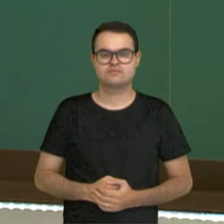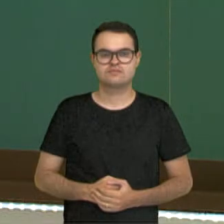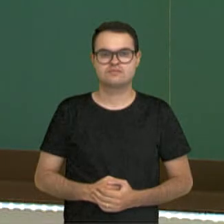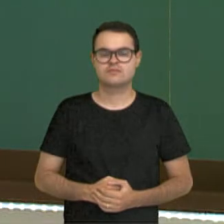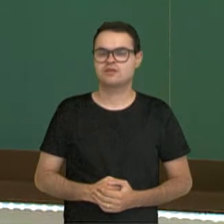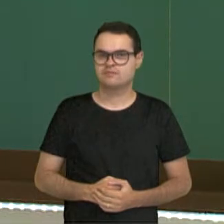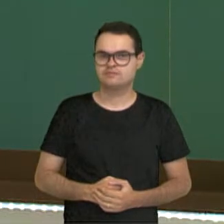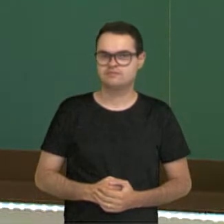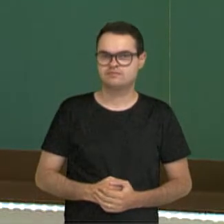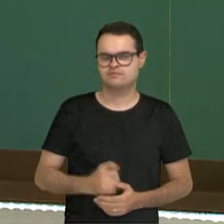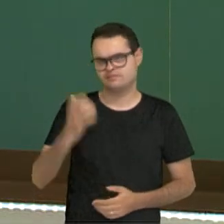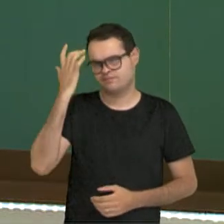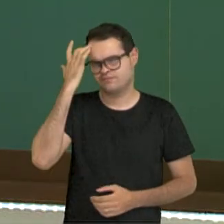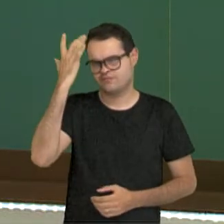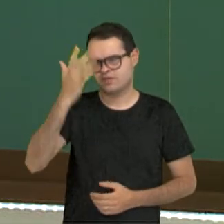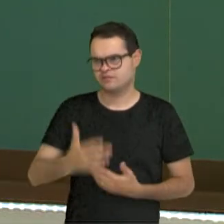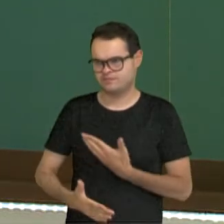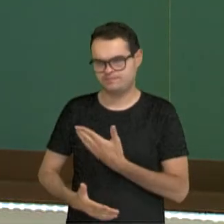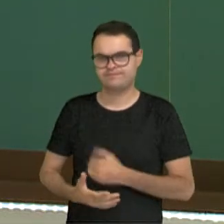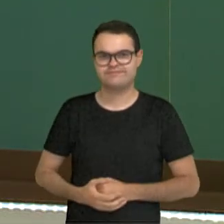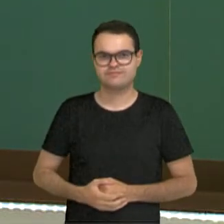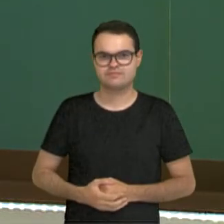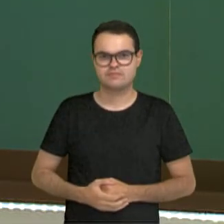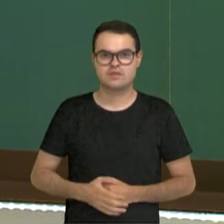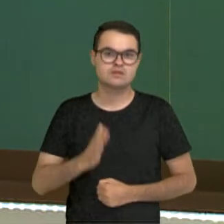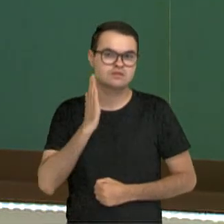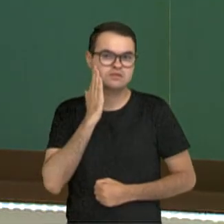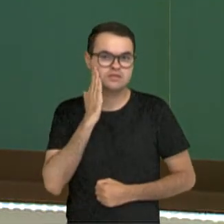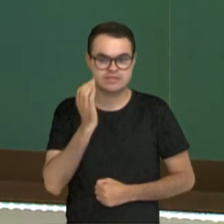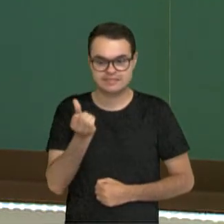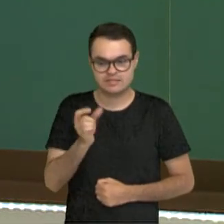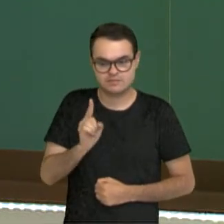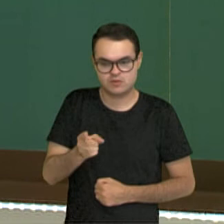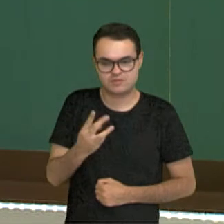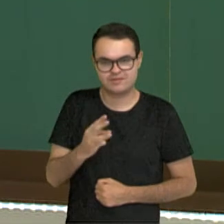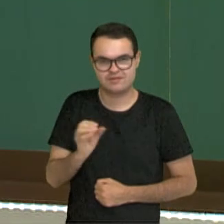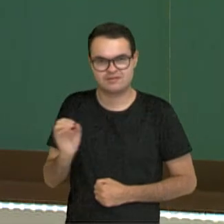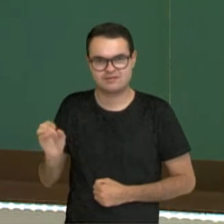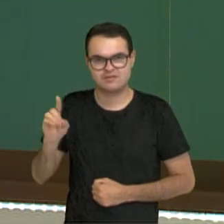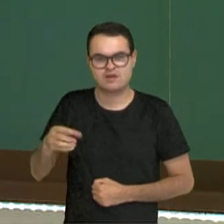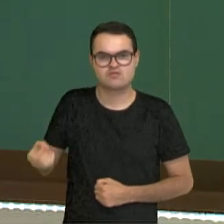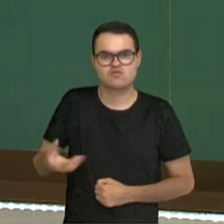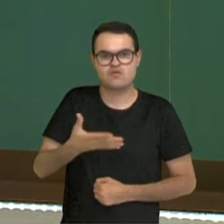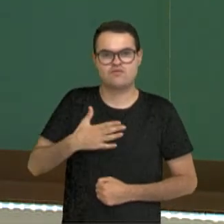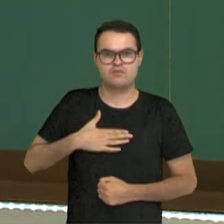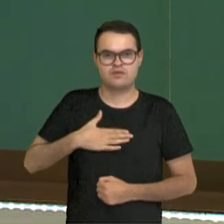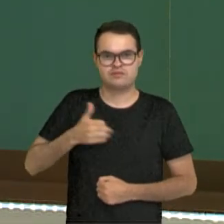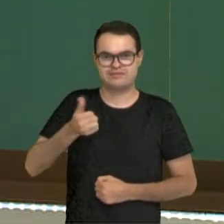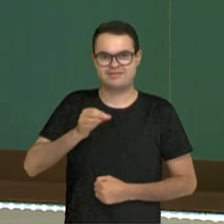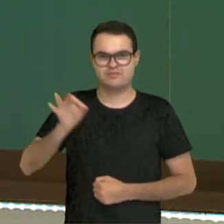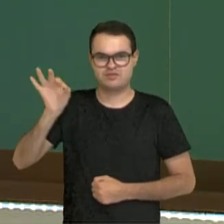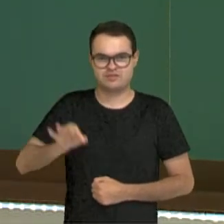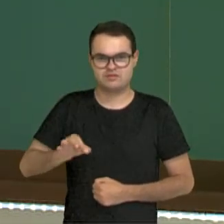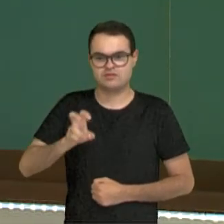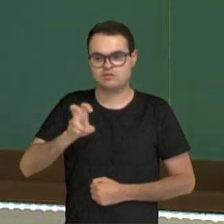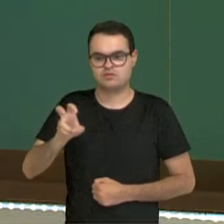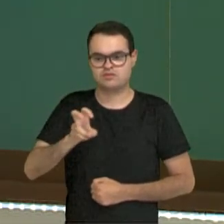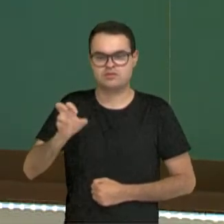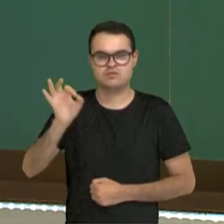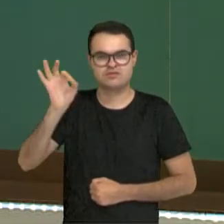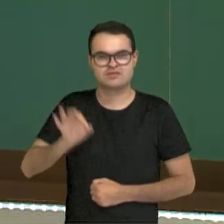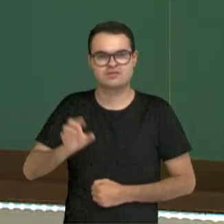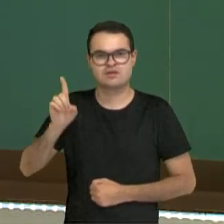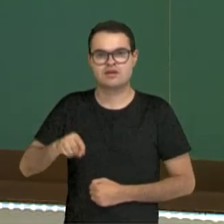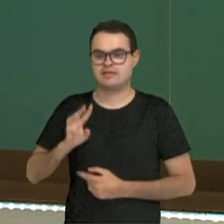E aí, fica fácil, né? Então, eu sei que 6.300 agora é o meu novo 100%. 55% eu vou encontrar como